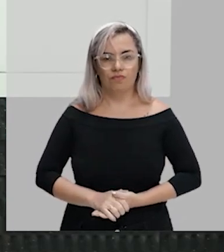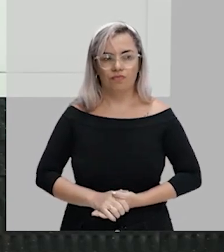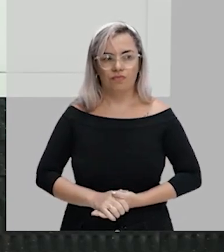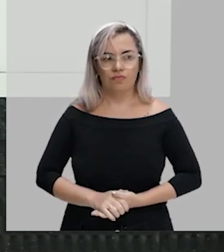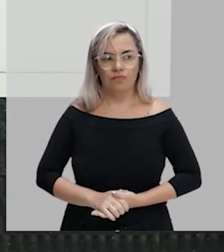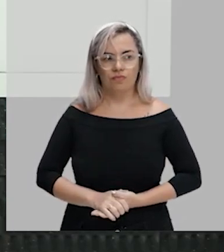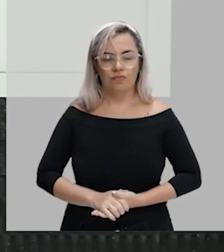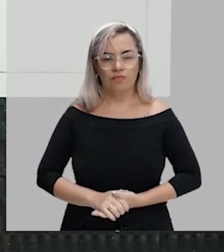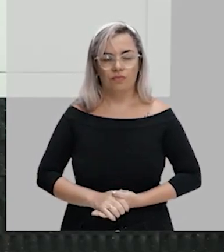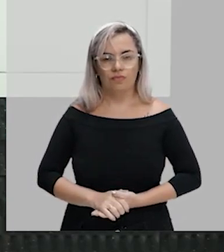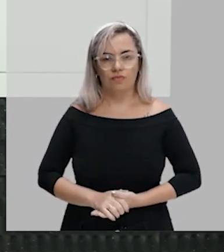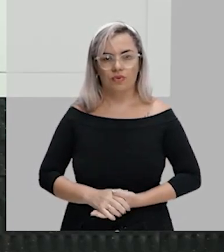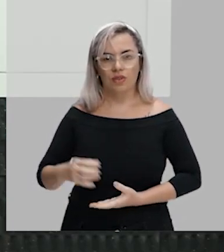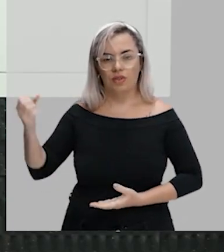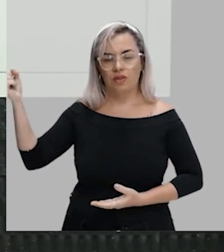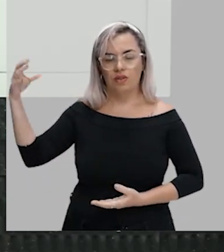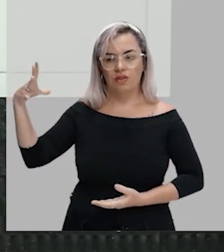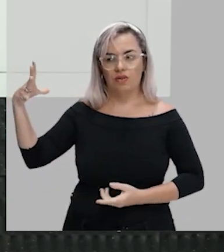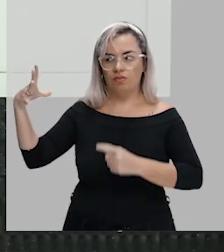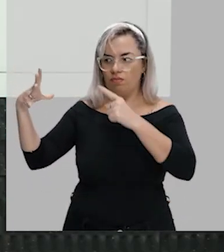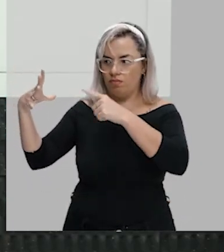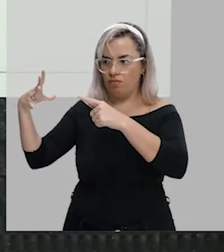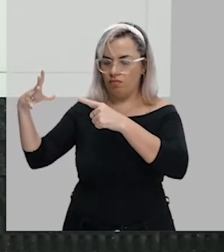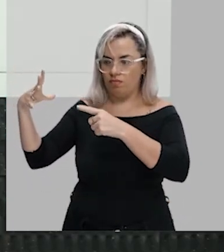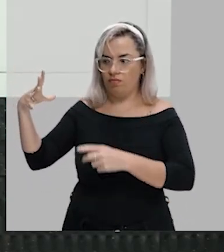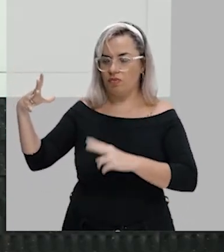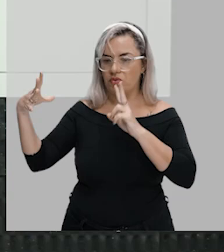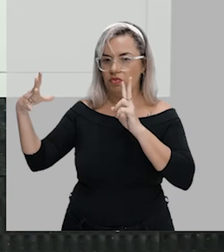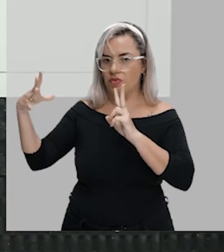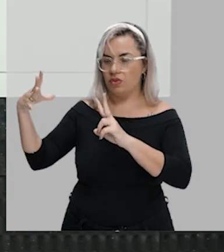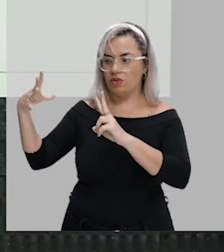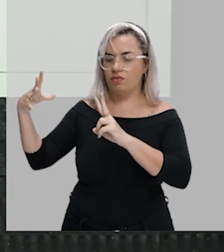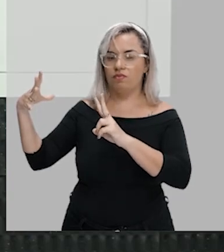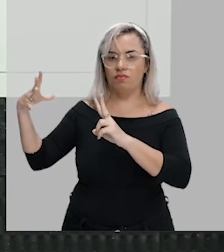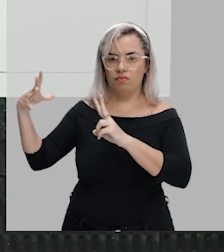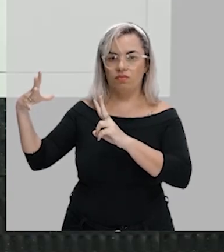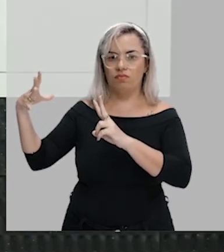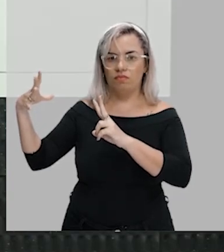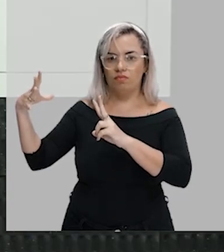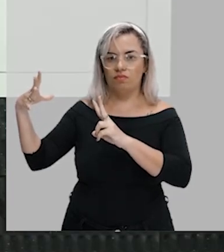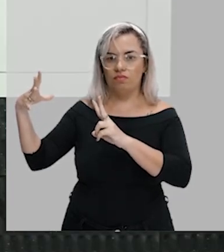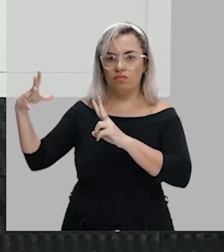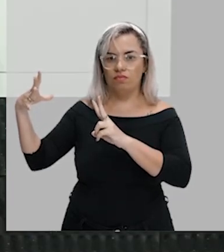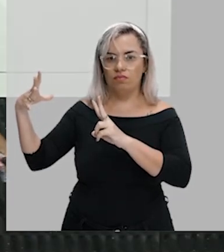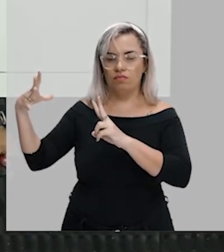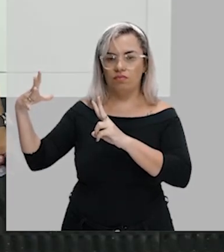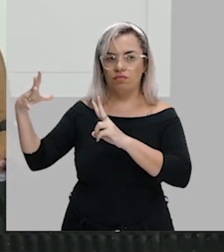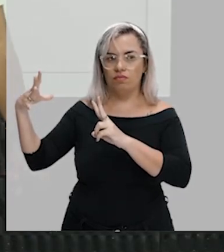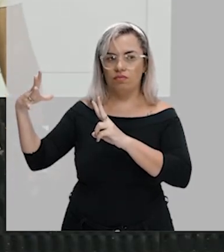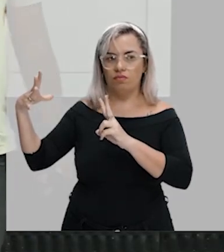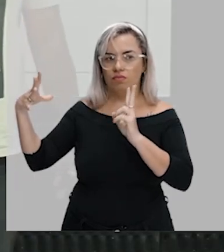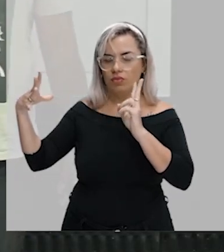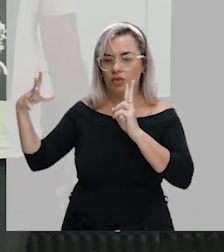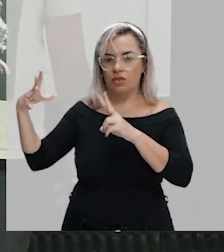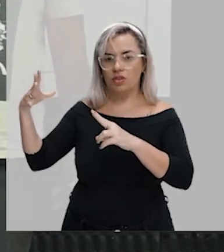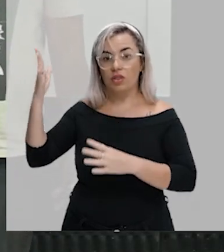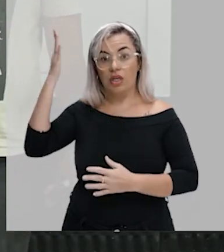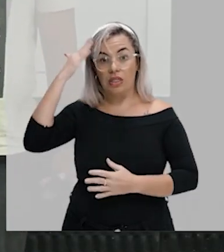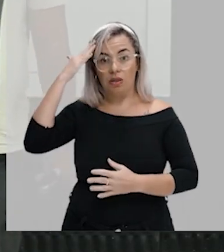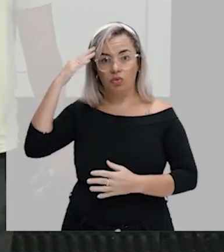Então essa luz visível, né, tudo aquilo que a gente entende como